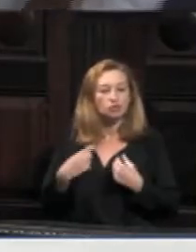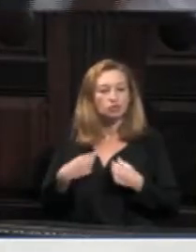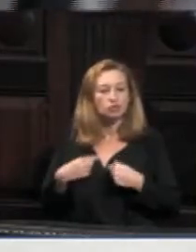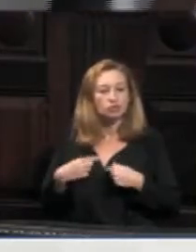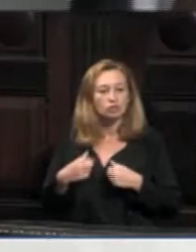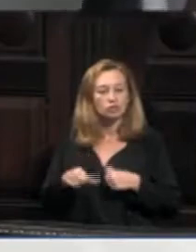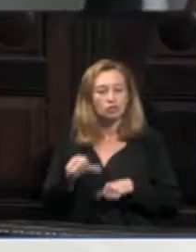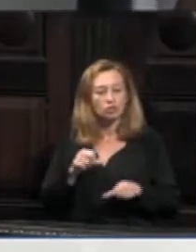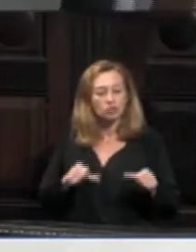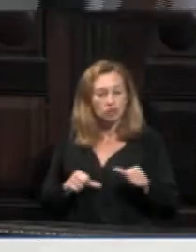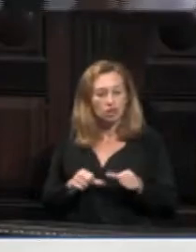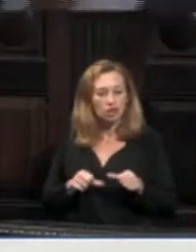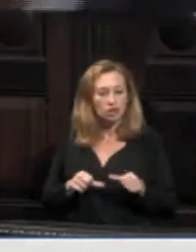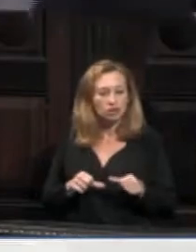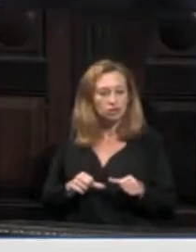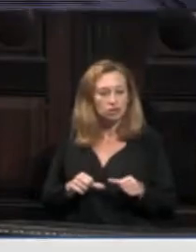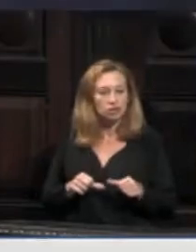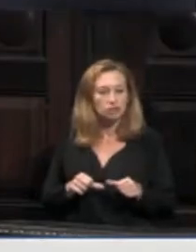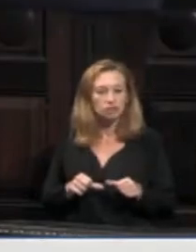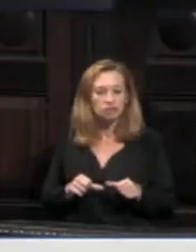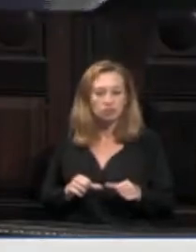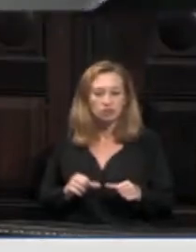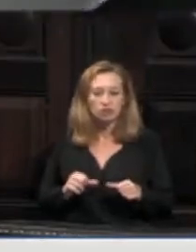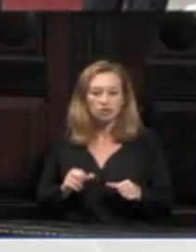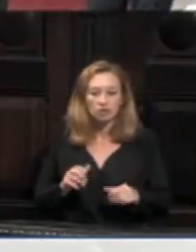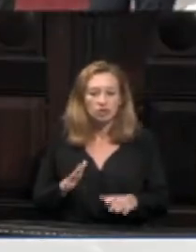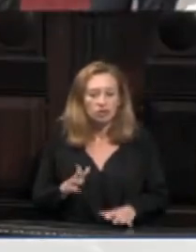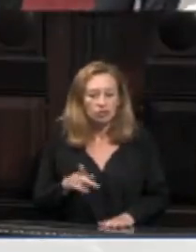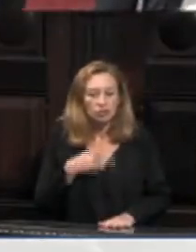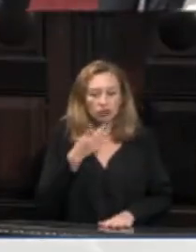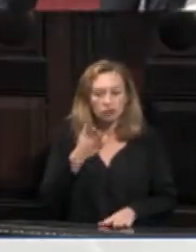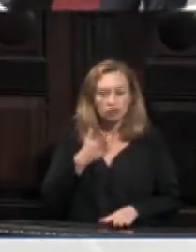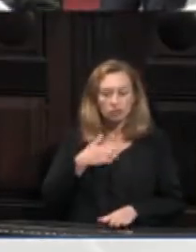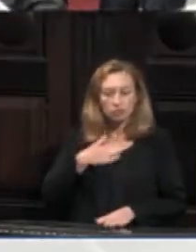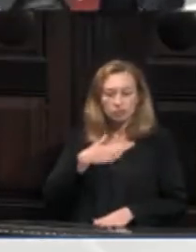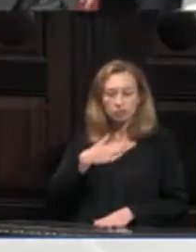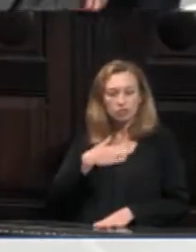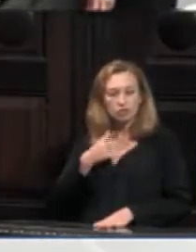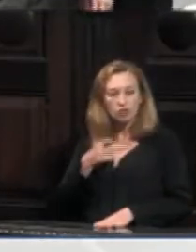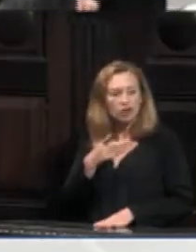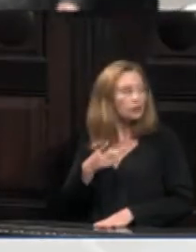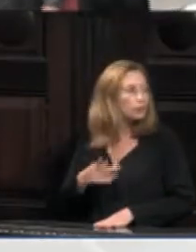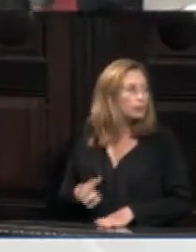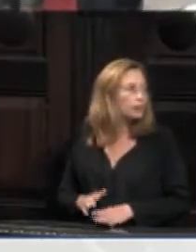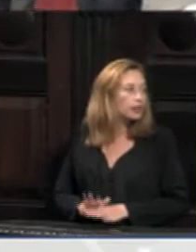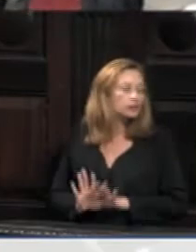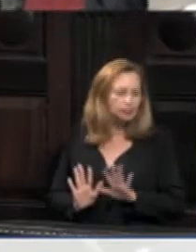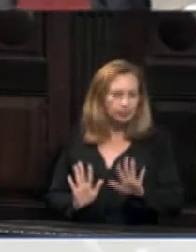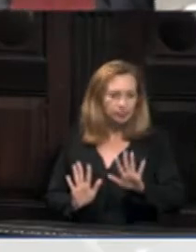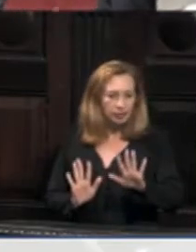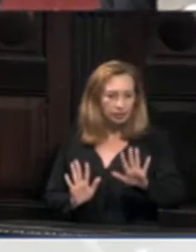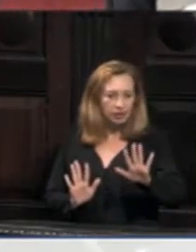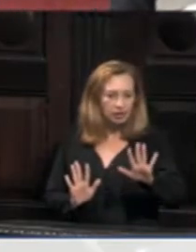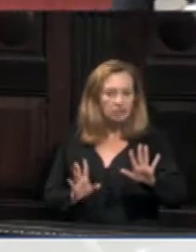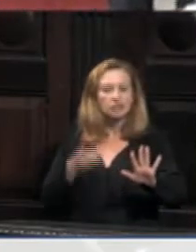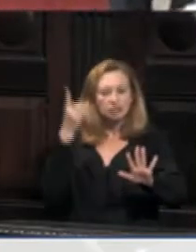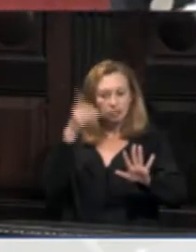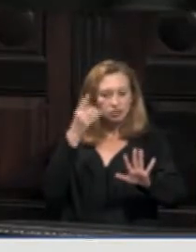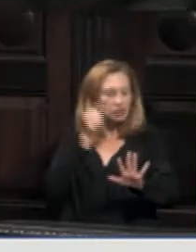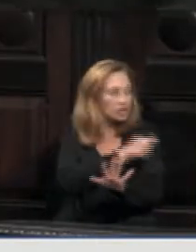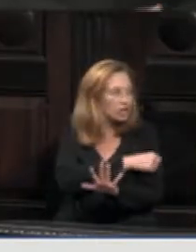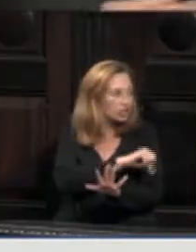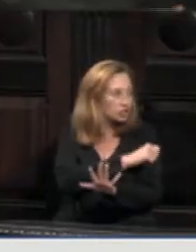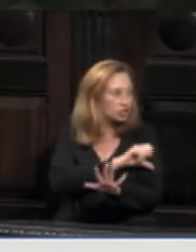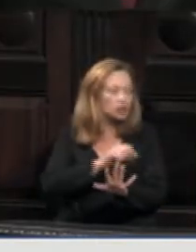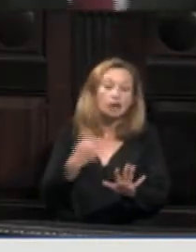dos 8 meses seguintes. Declaração. Presidente, queria declarar meu Olha só, deputada enfermeira, nós temos que